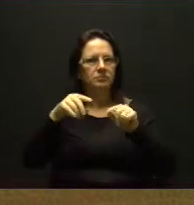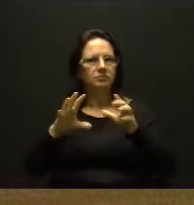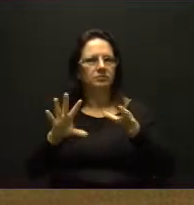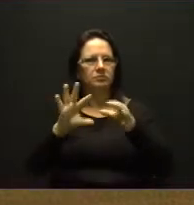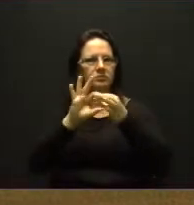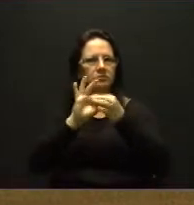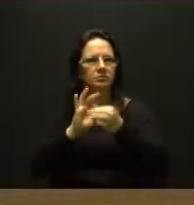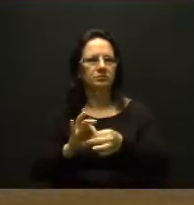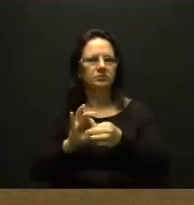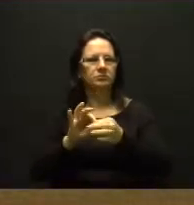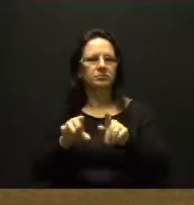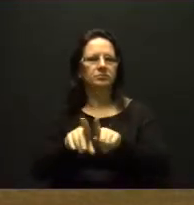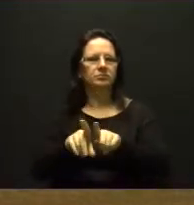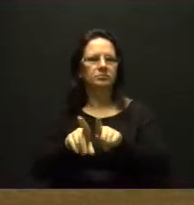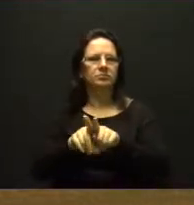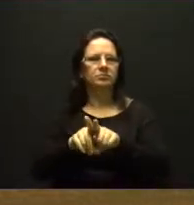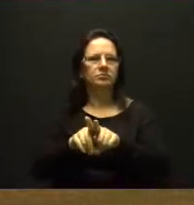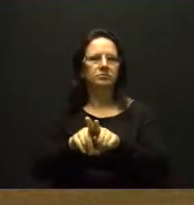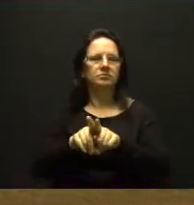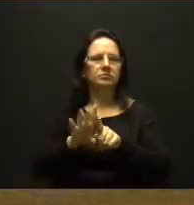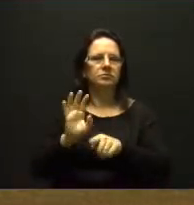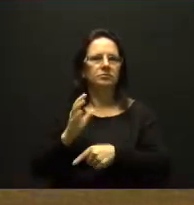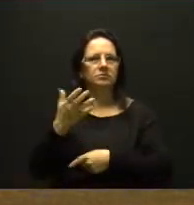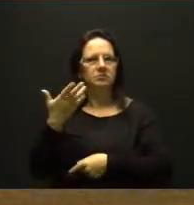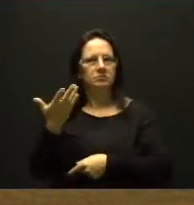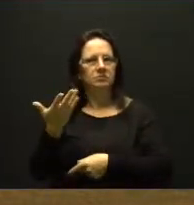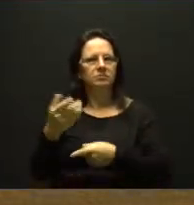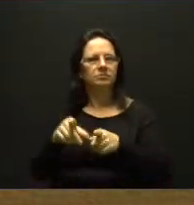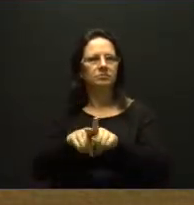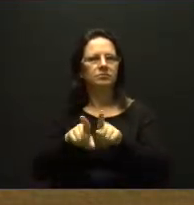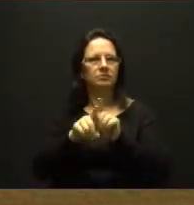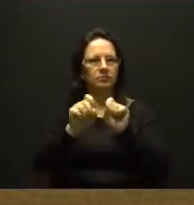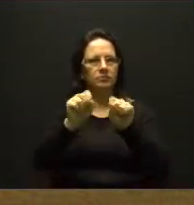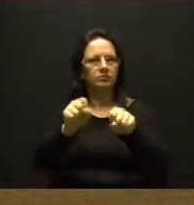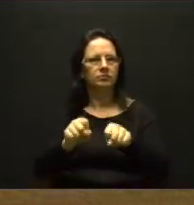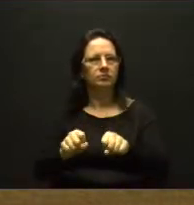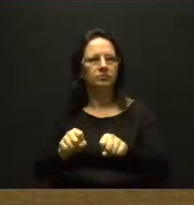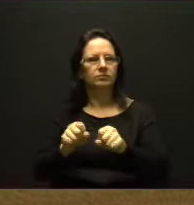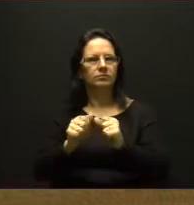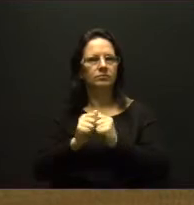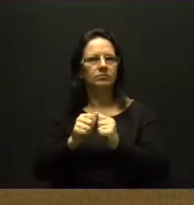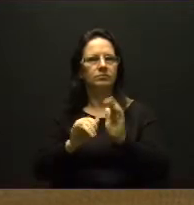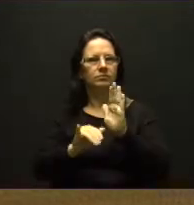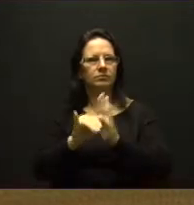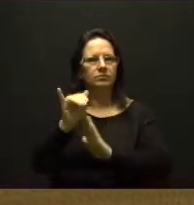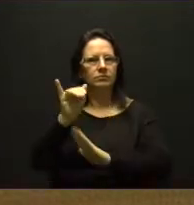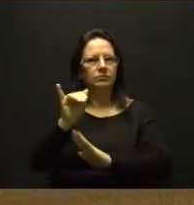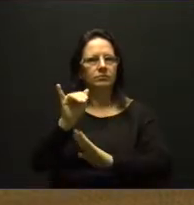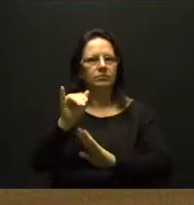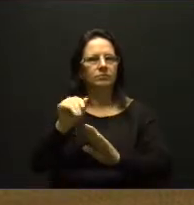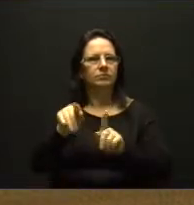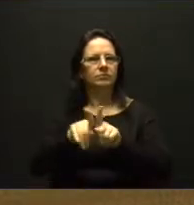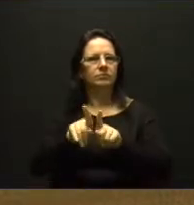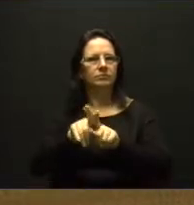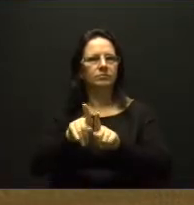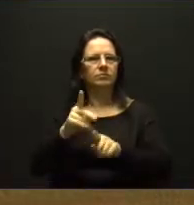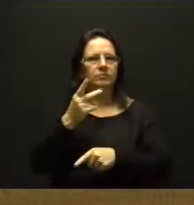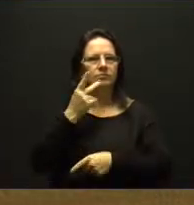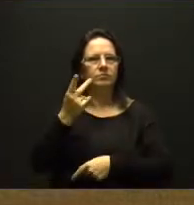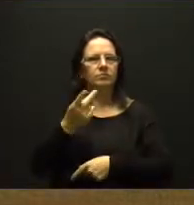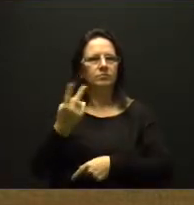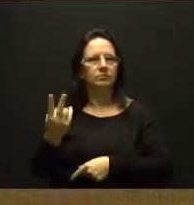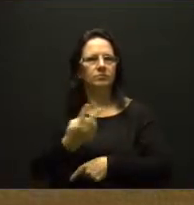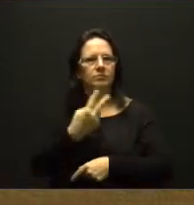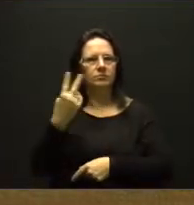com eles pra poder ouvi los e de repente pra que nós possamos dentro do imposto a gente está colocando um